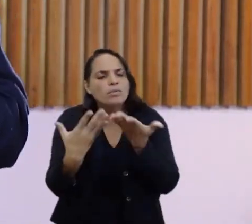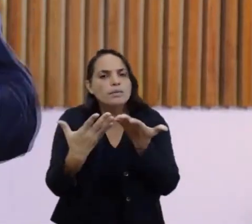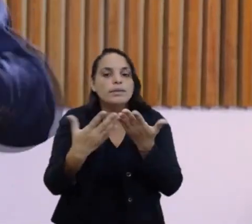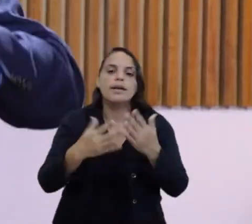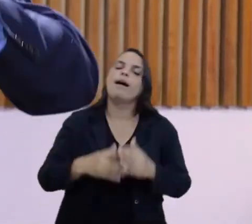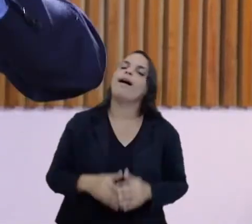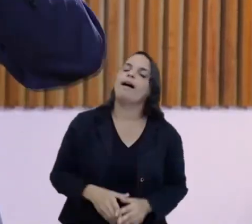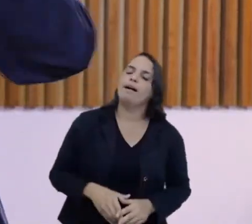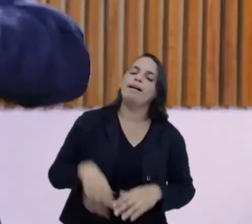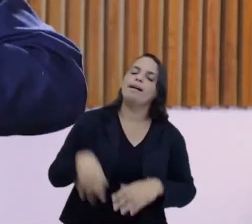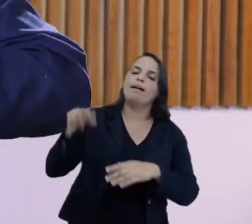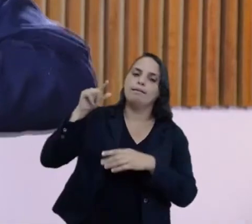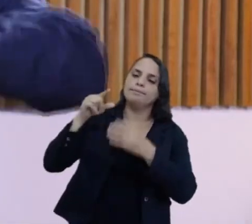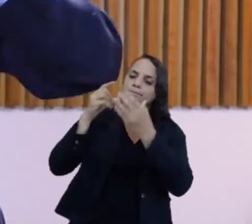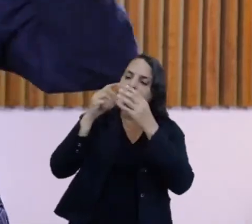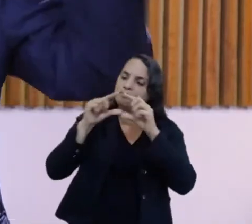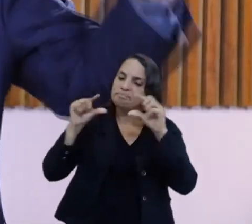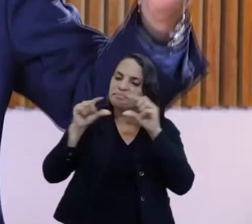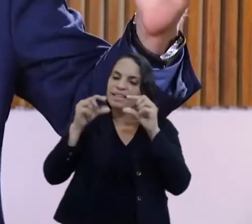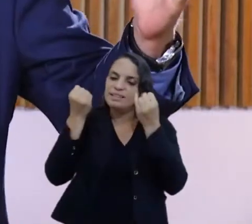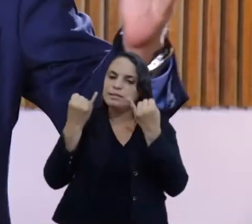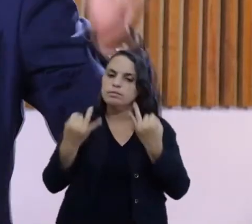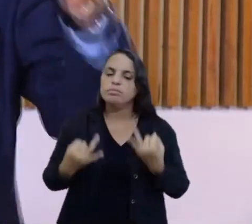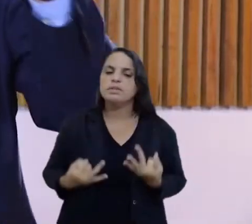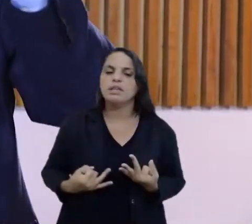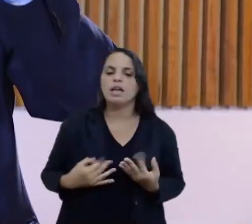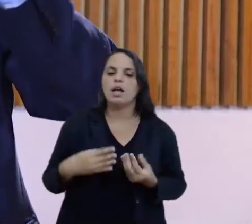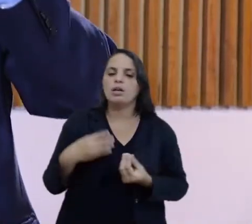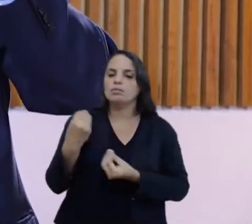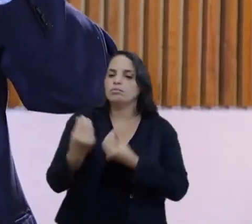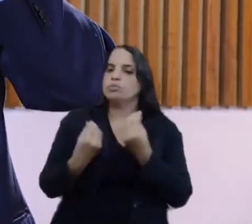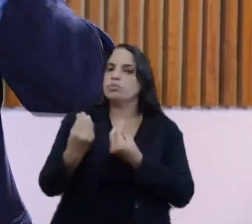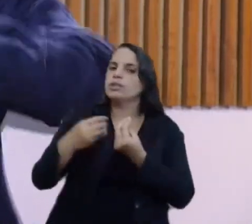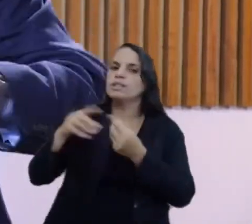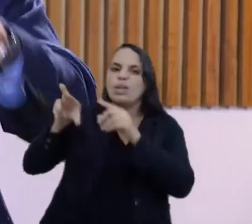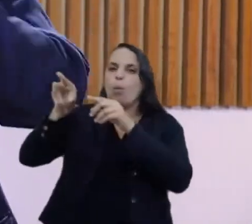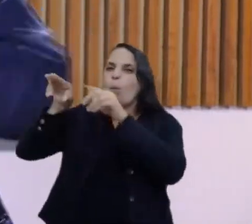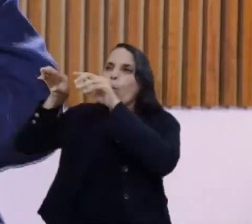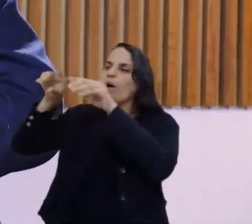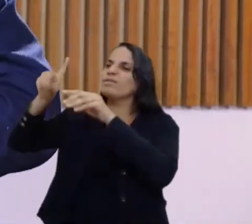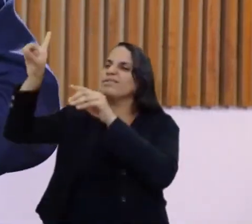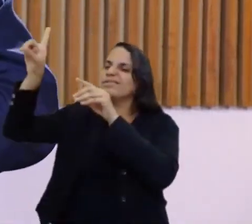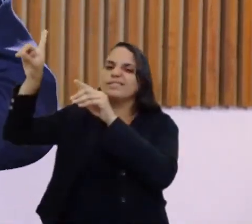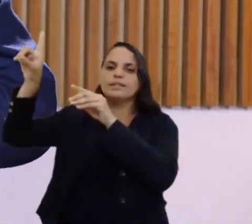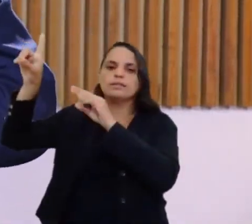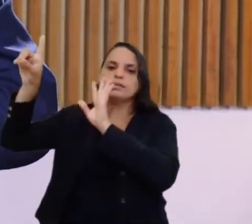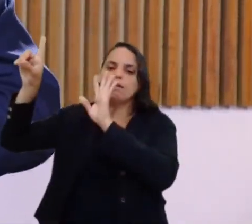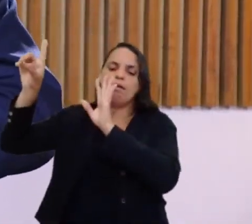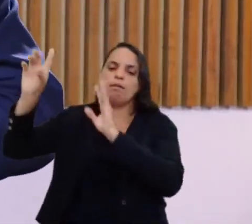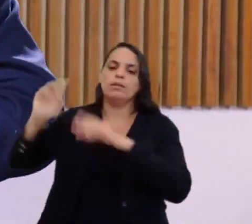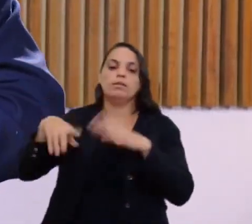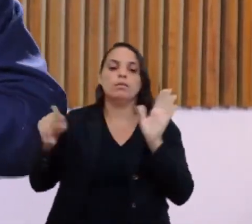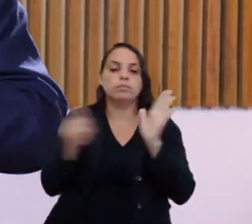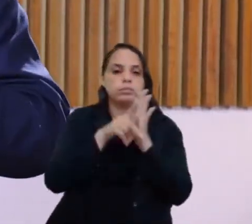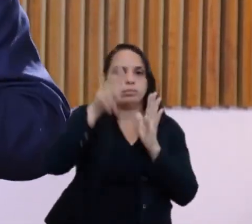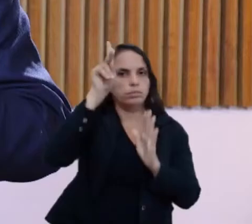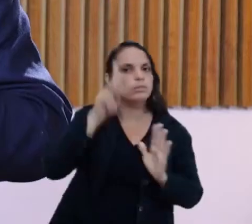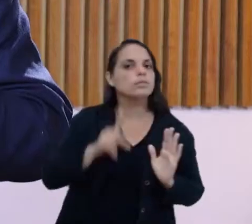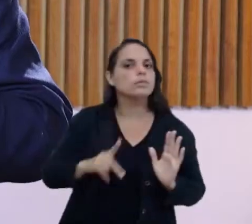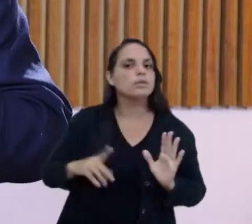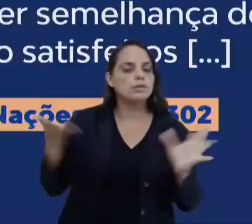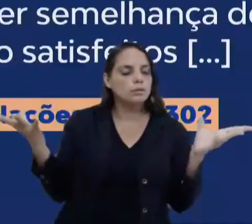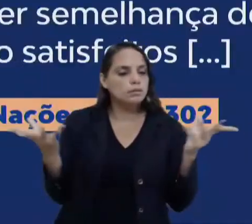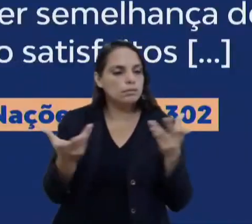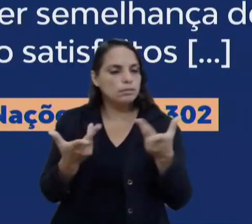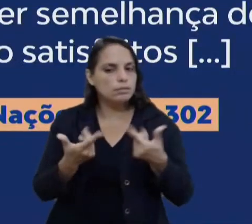da perfeição humana na esfera divina, não, perfeição divina na esfera humana. Então, observe o que